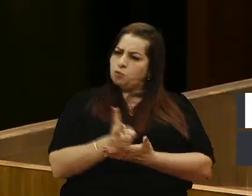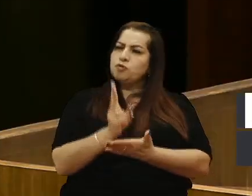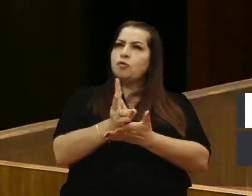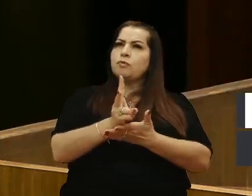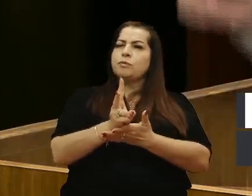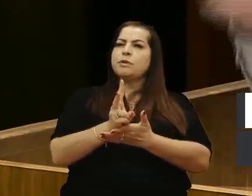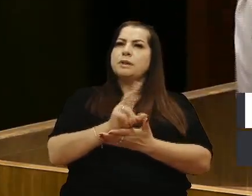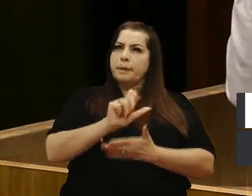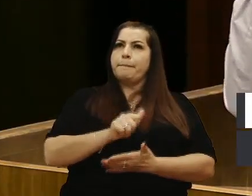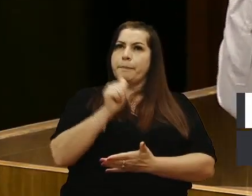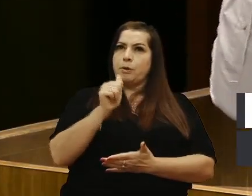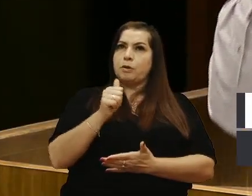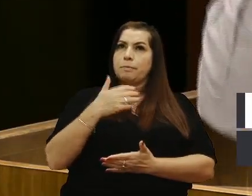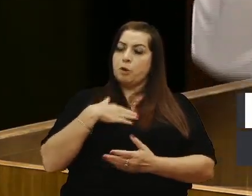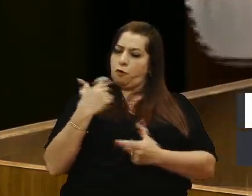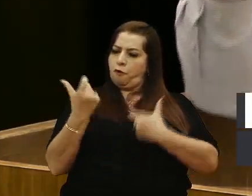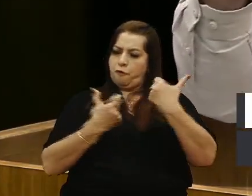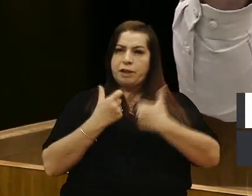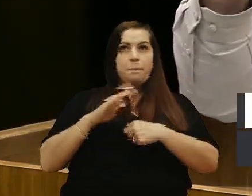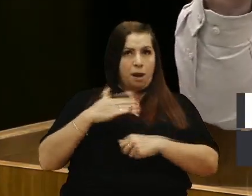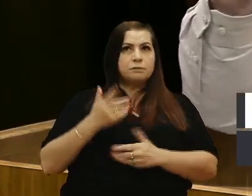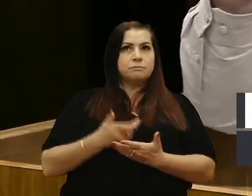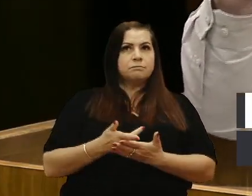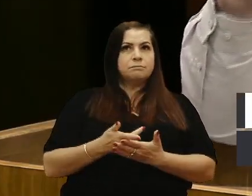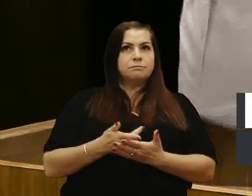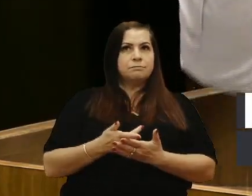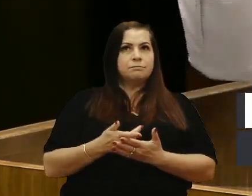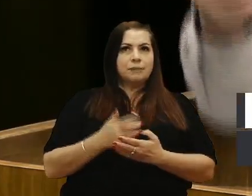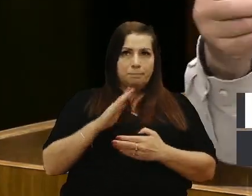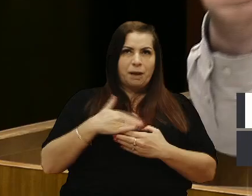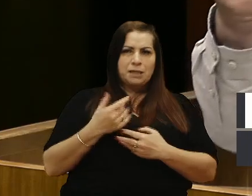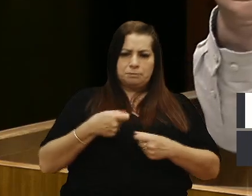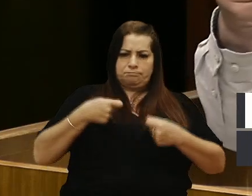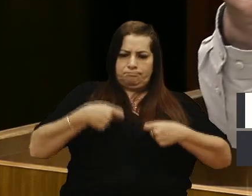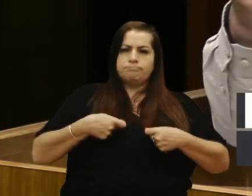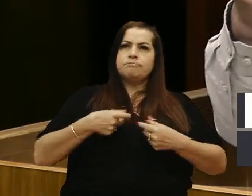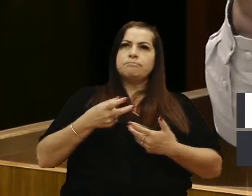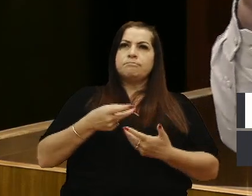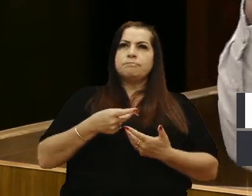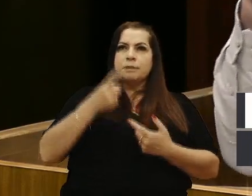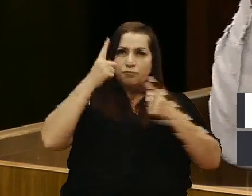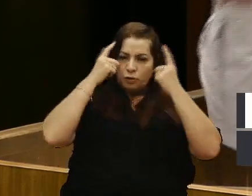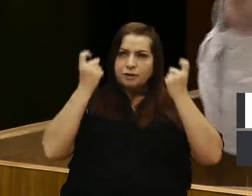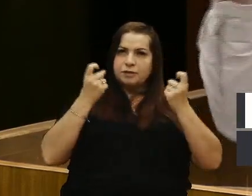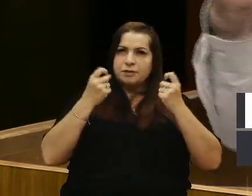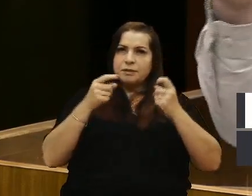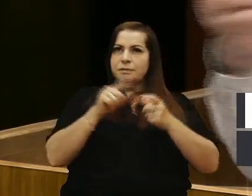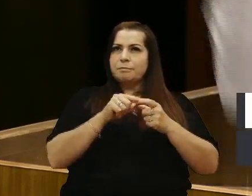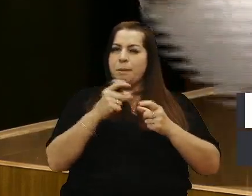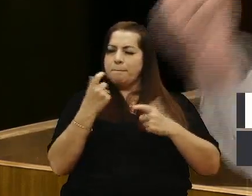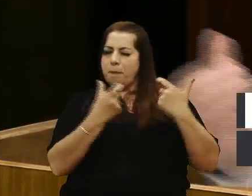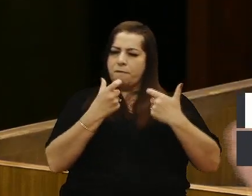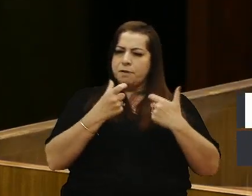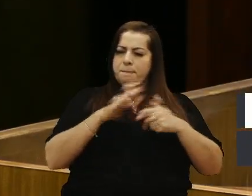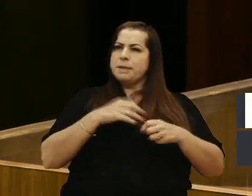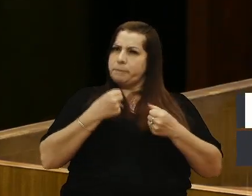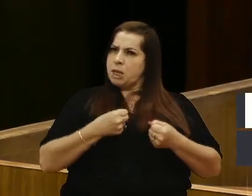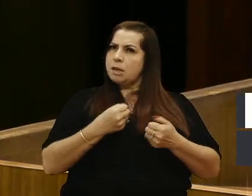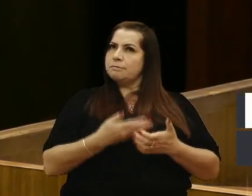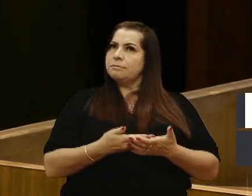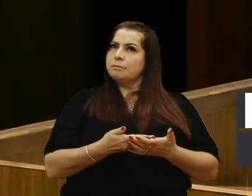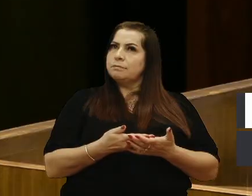e, melhor, me ofendam um pouquinho mais, sejam um pouquinho mais agressivas, né? Coloquem aí palavrões mais